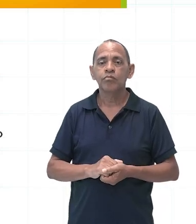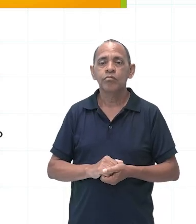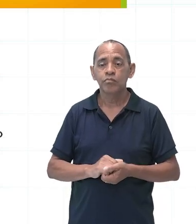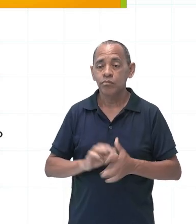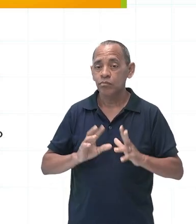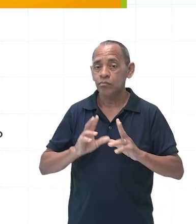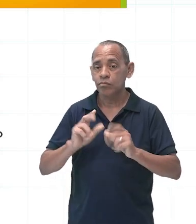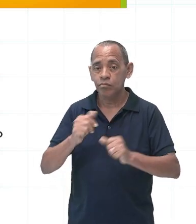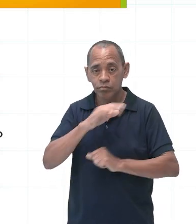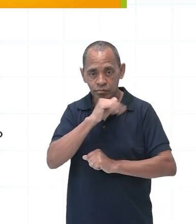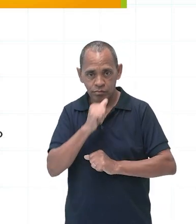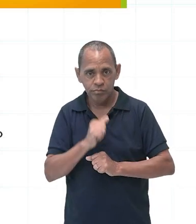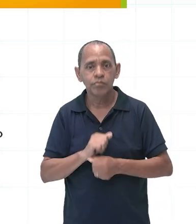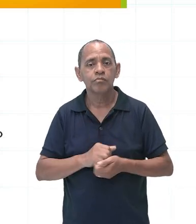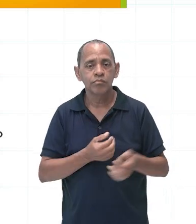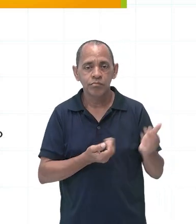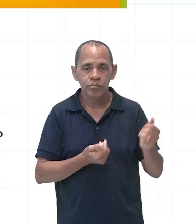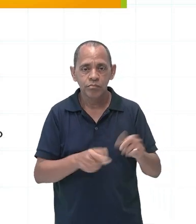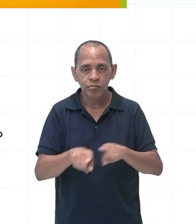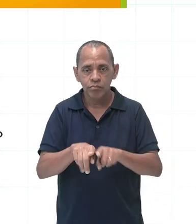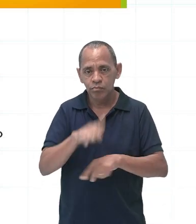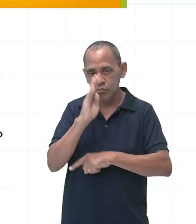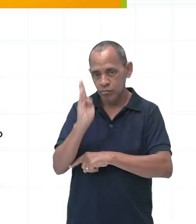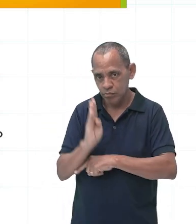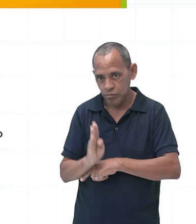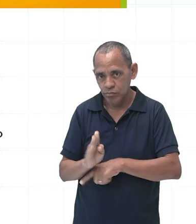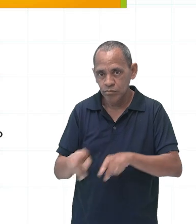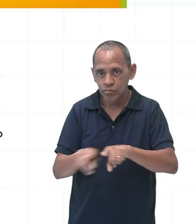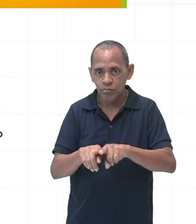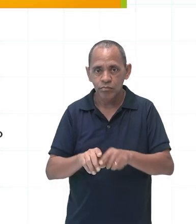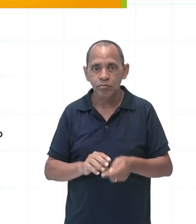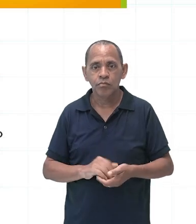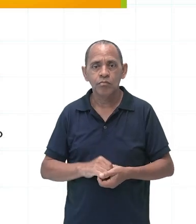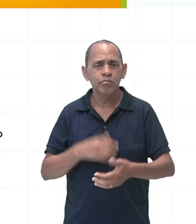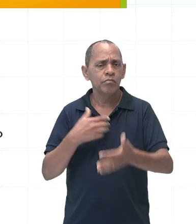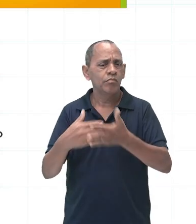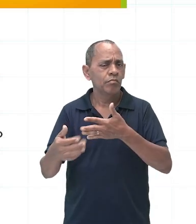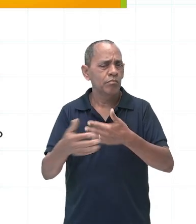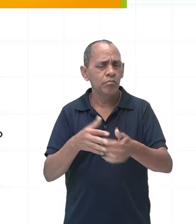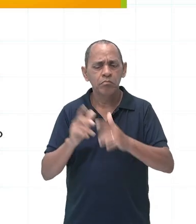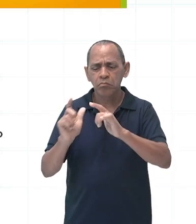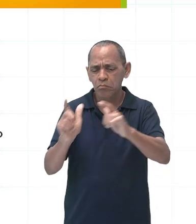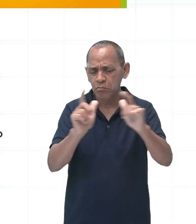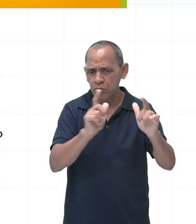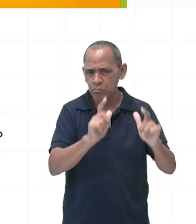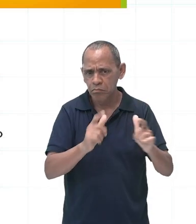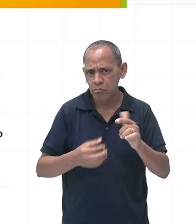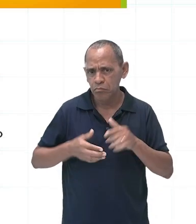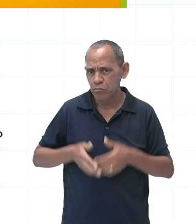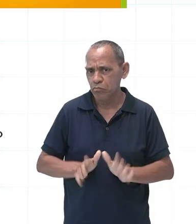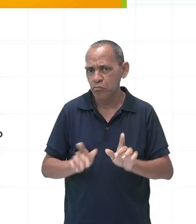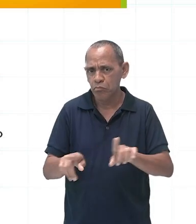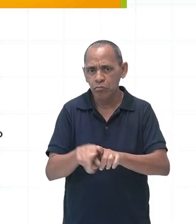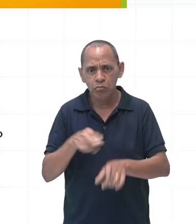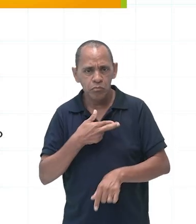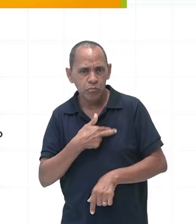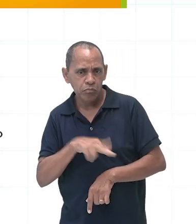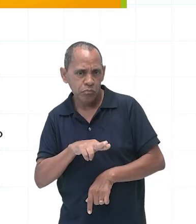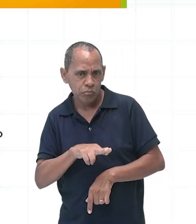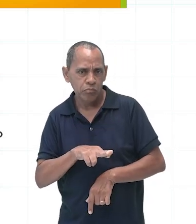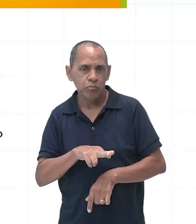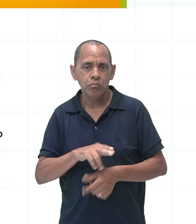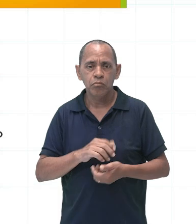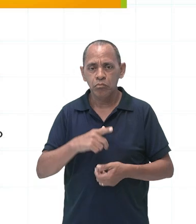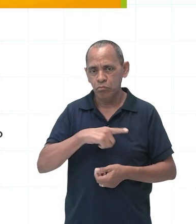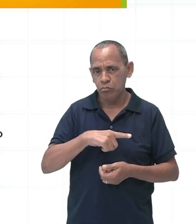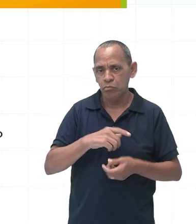para todas as crianças e adolescentes do território brasileiro, não importa em que lugar do Brasil nasceram, qual é a religião